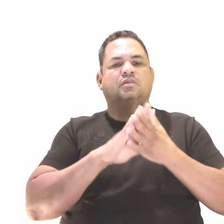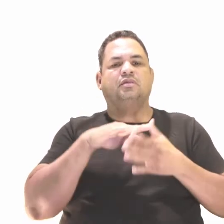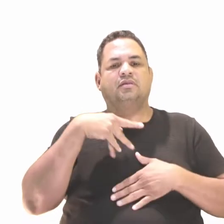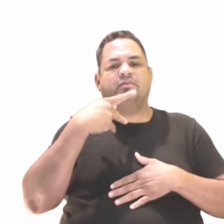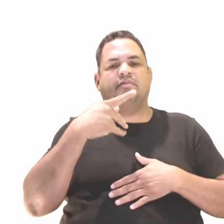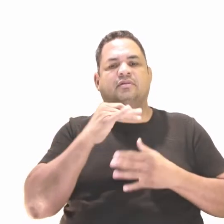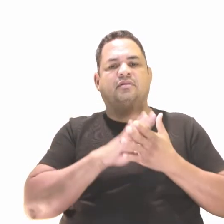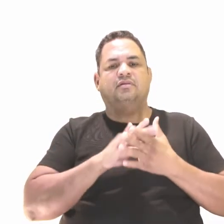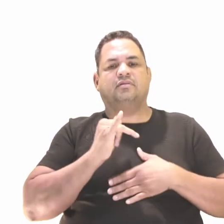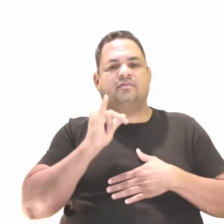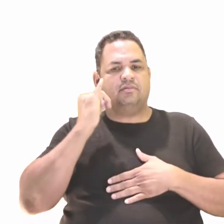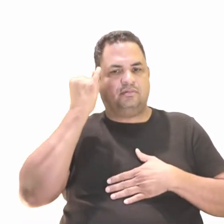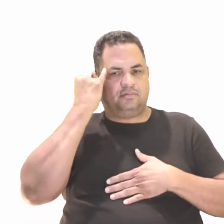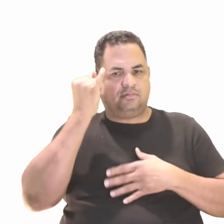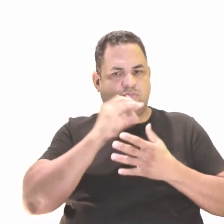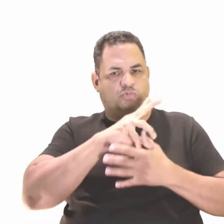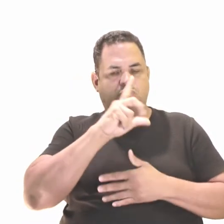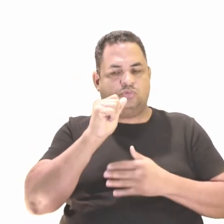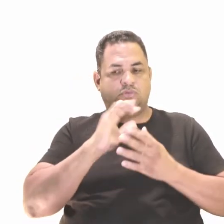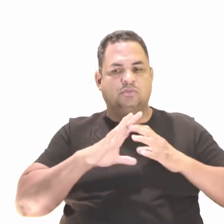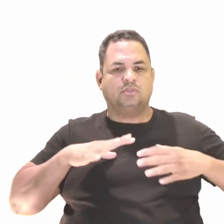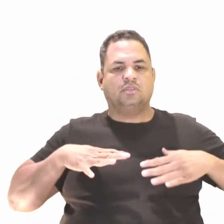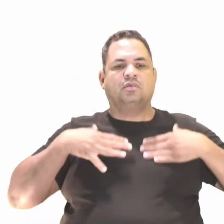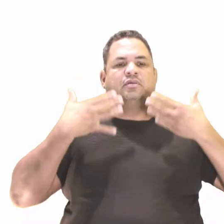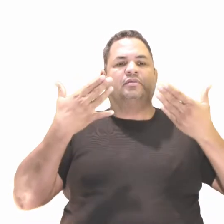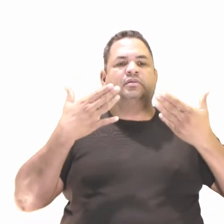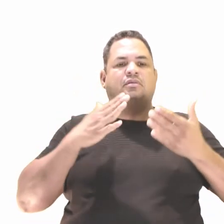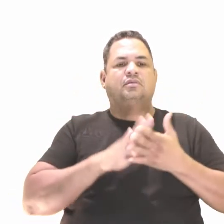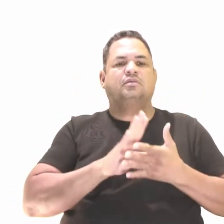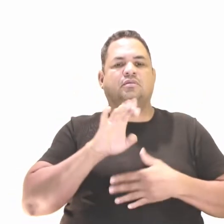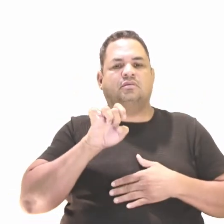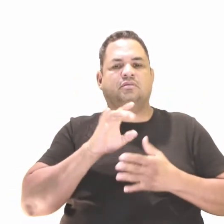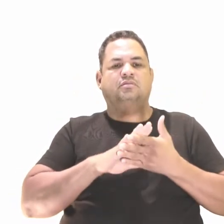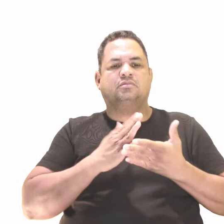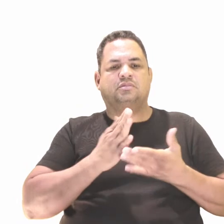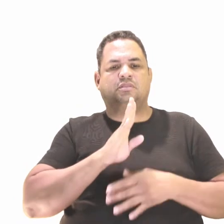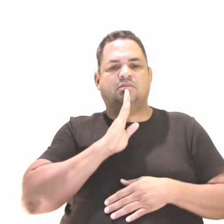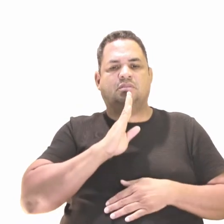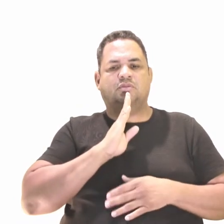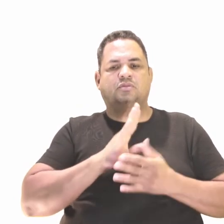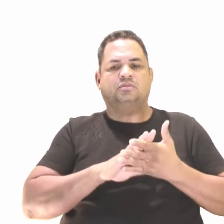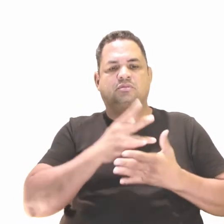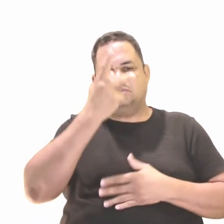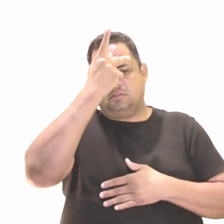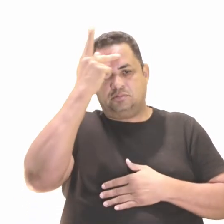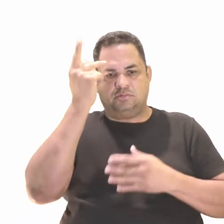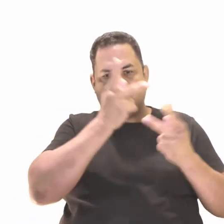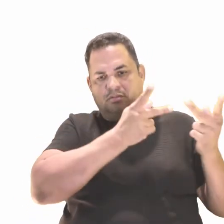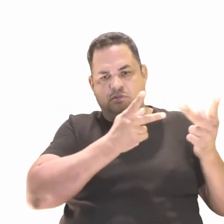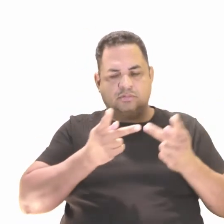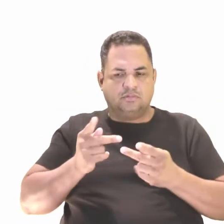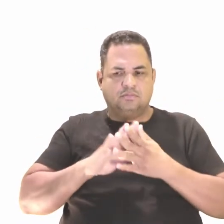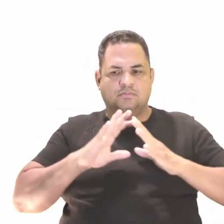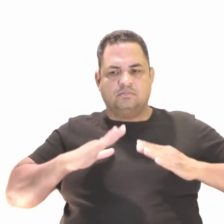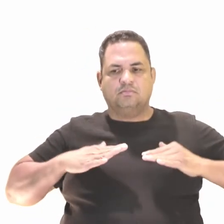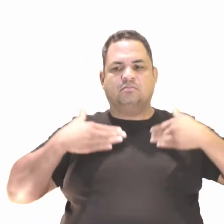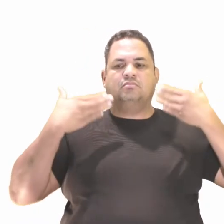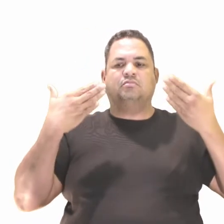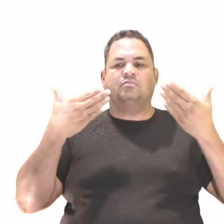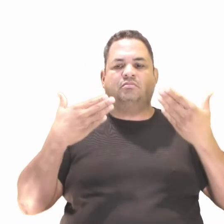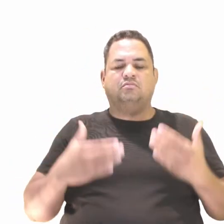Edu ainda não sabe onde será o evento. Sara conhece algumas das pessoas que foram convidadas para o